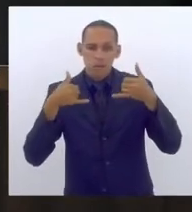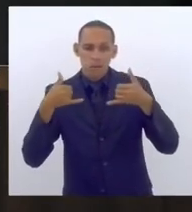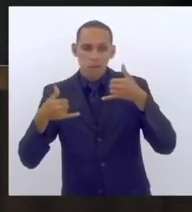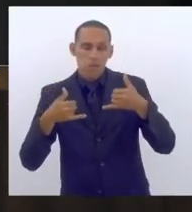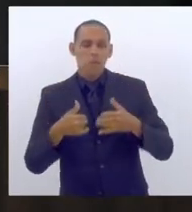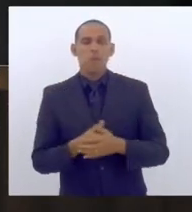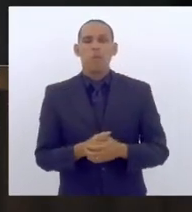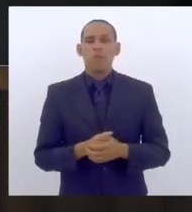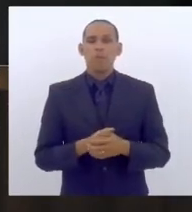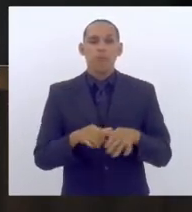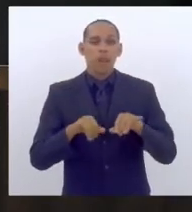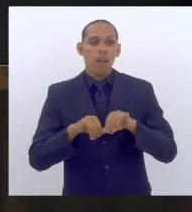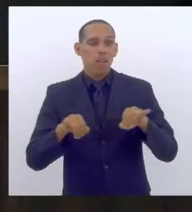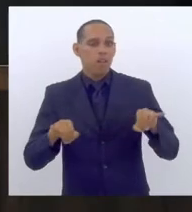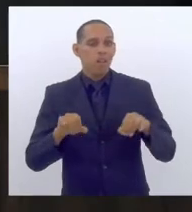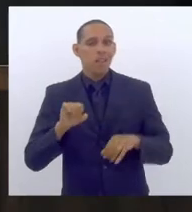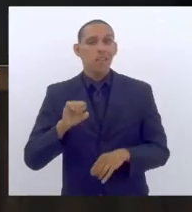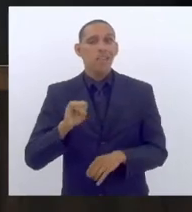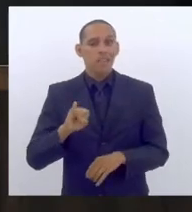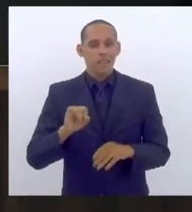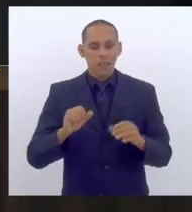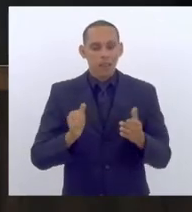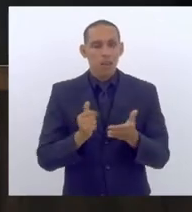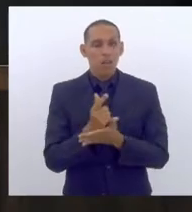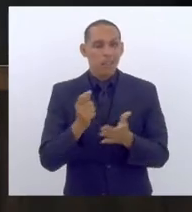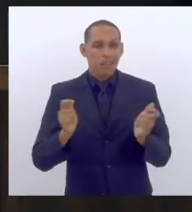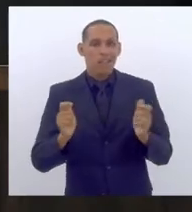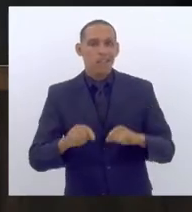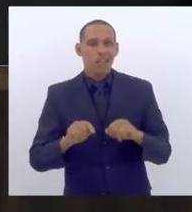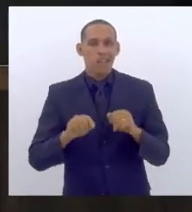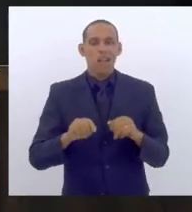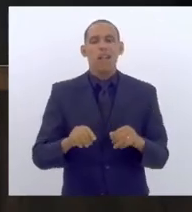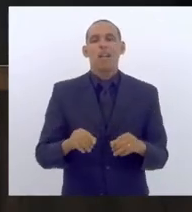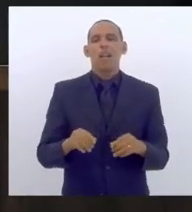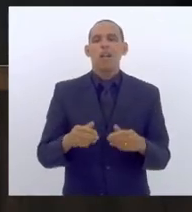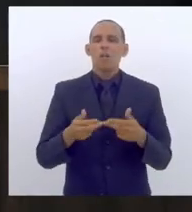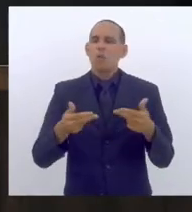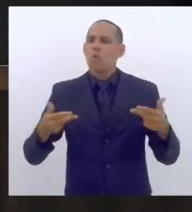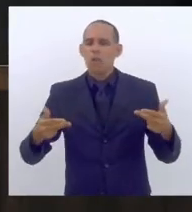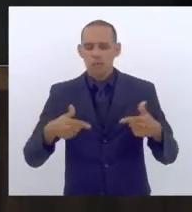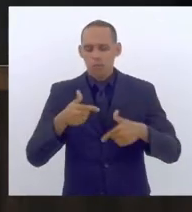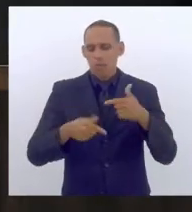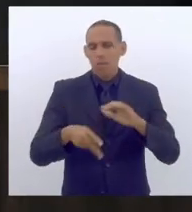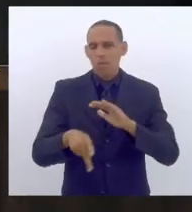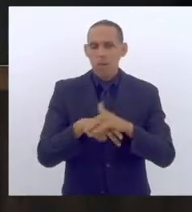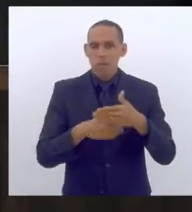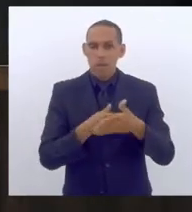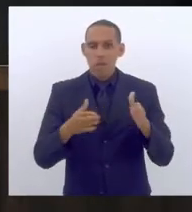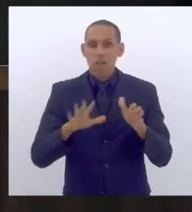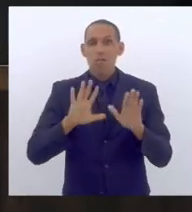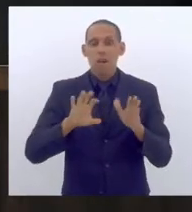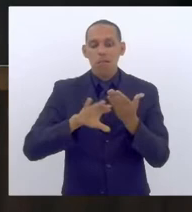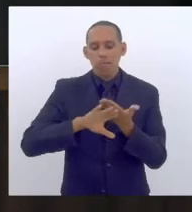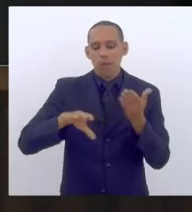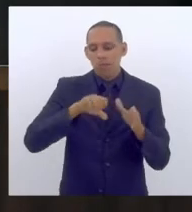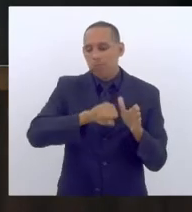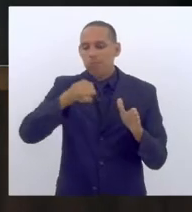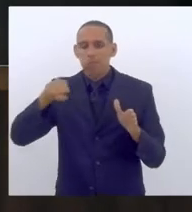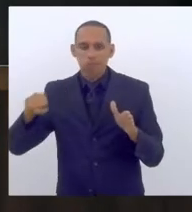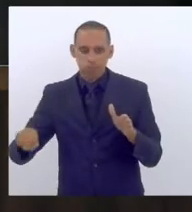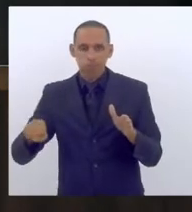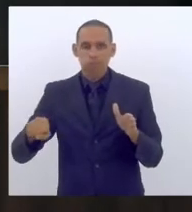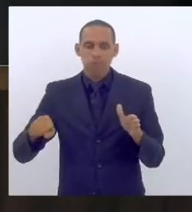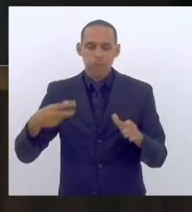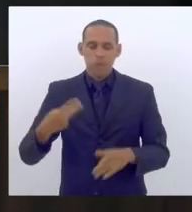a informarem sobre a possibilidade de aquisição separada dos serviços inclusos os pacotes promocionais ofertados no nome do estado do Rio de Janeiro